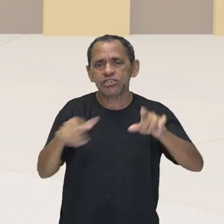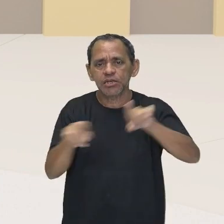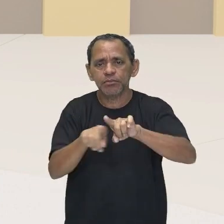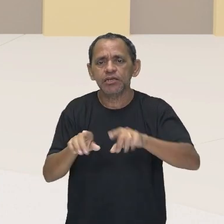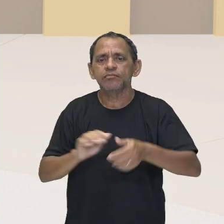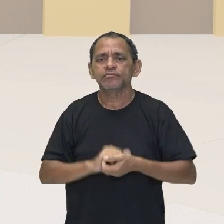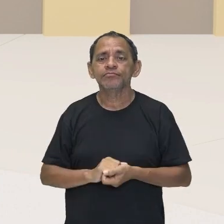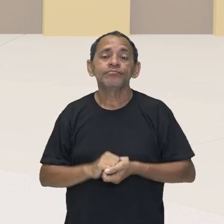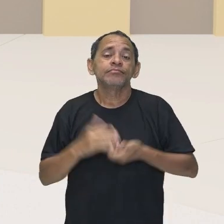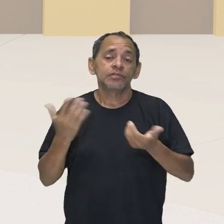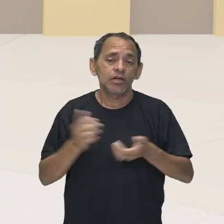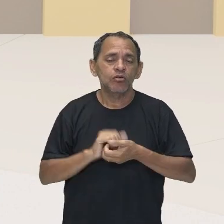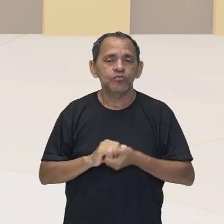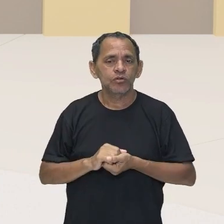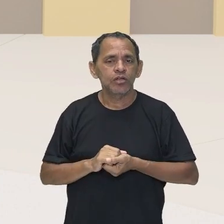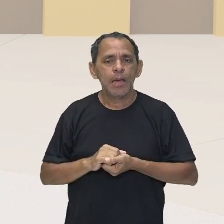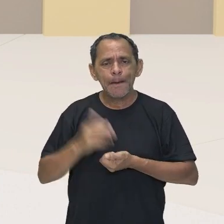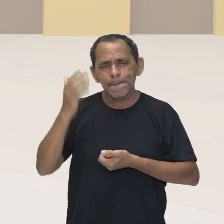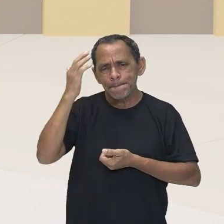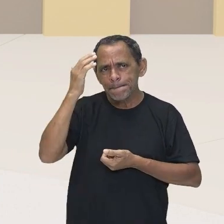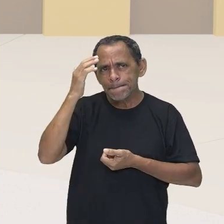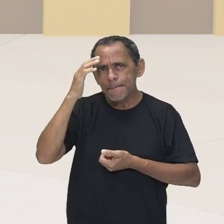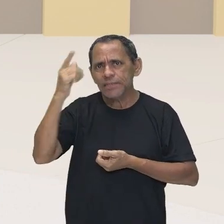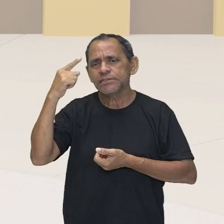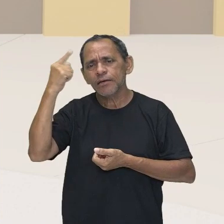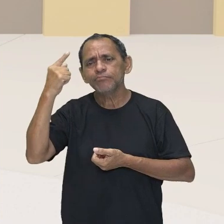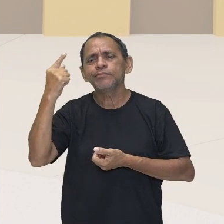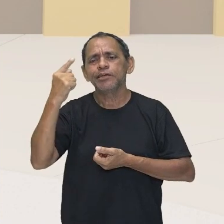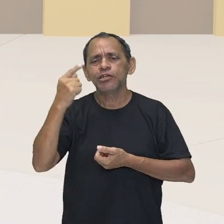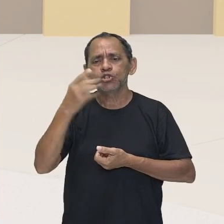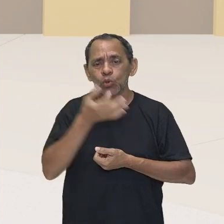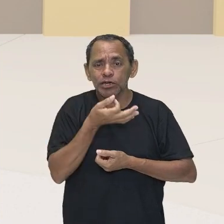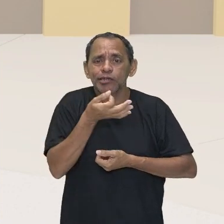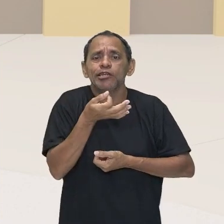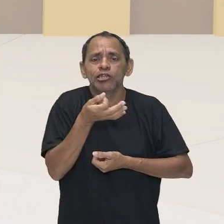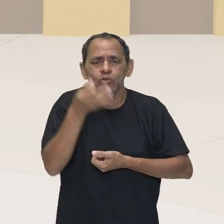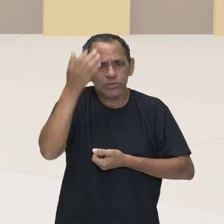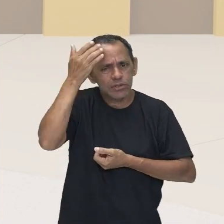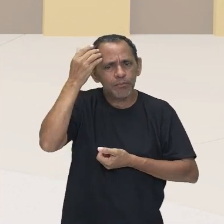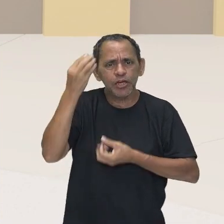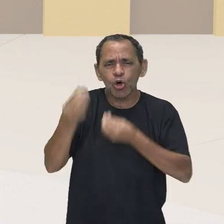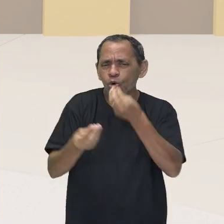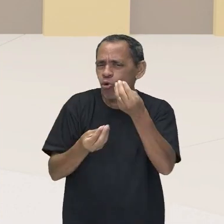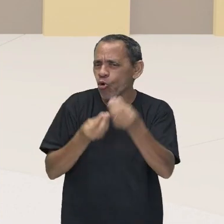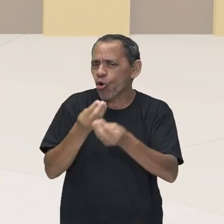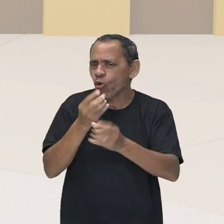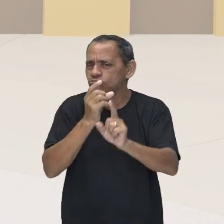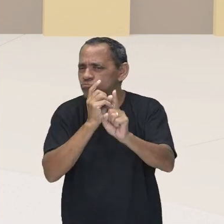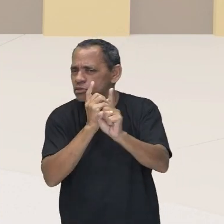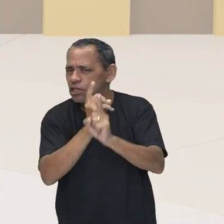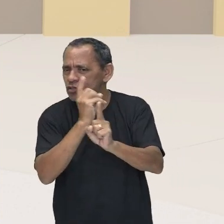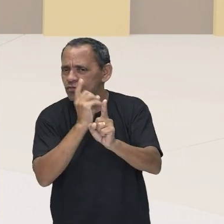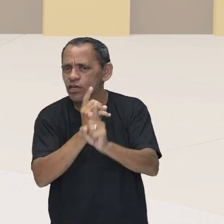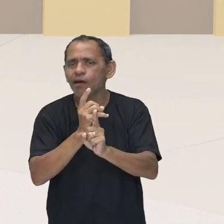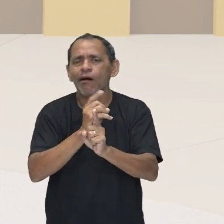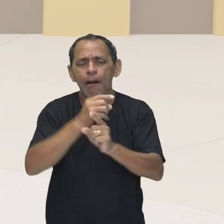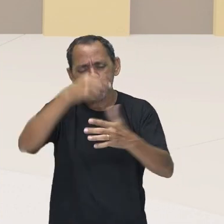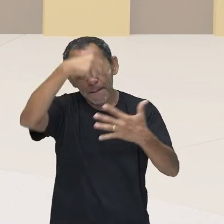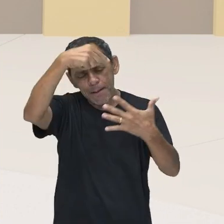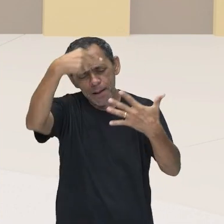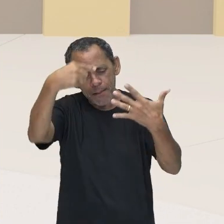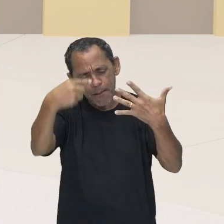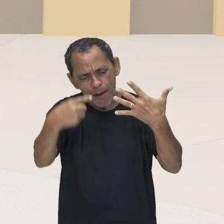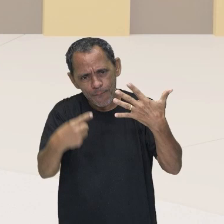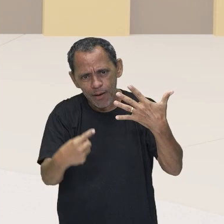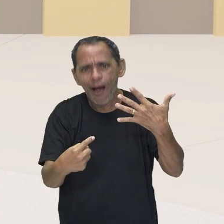crítico, a criticidade é o saber questionar, é o saber identificar muitos pontos